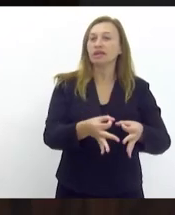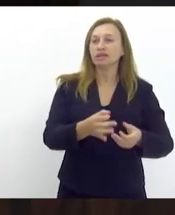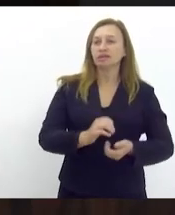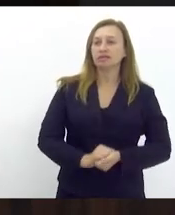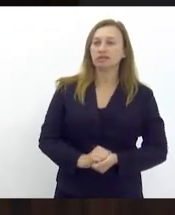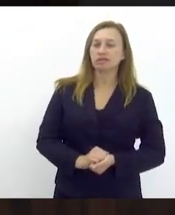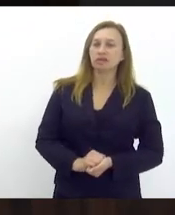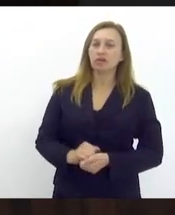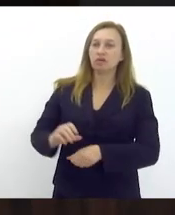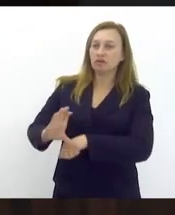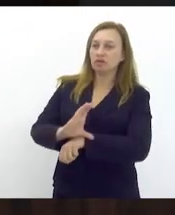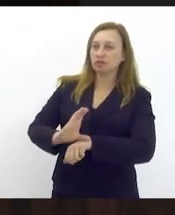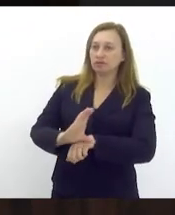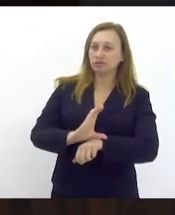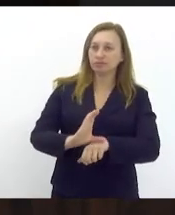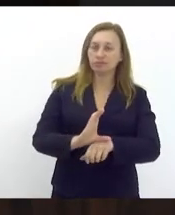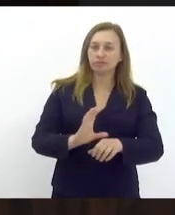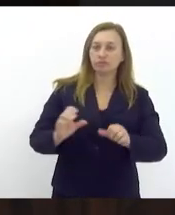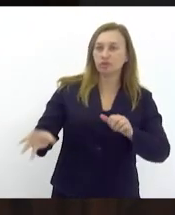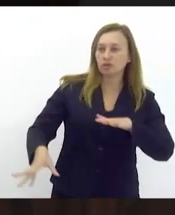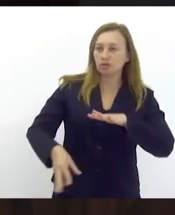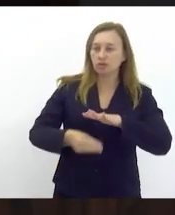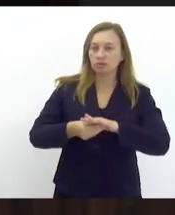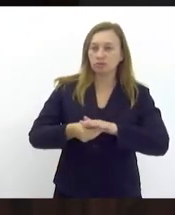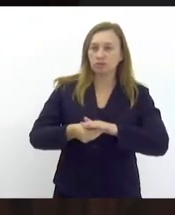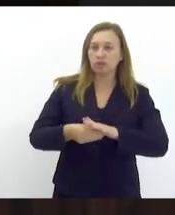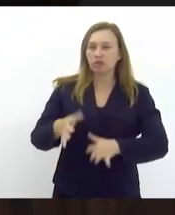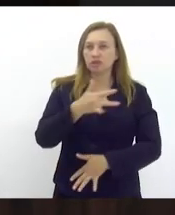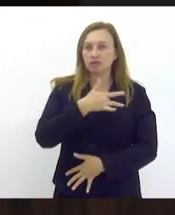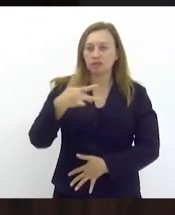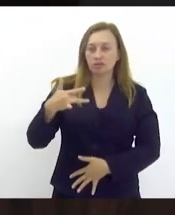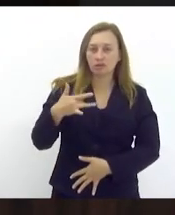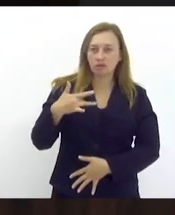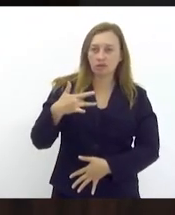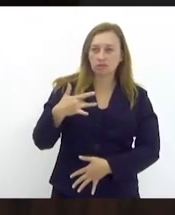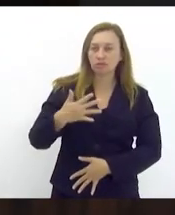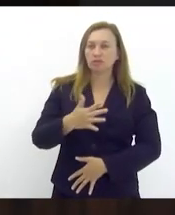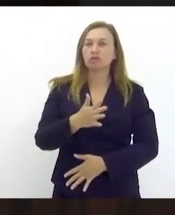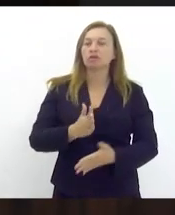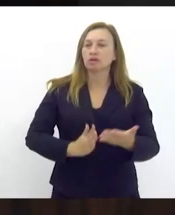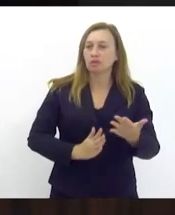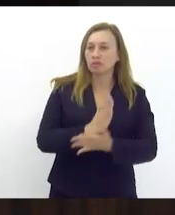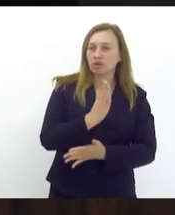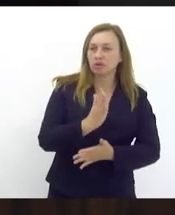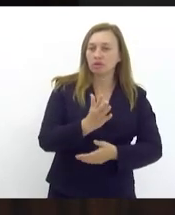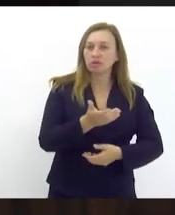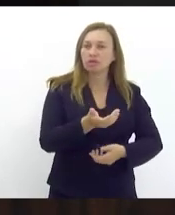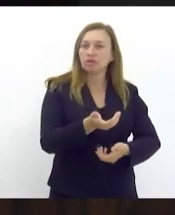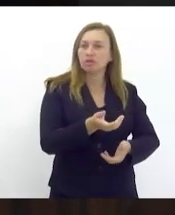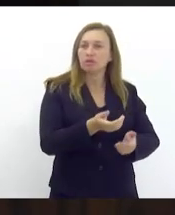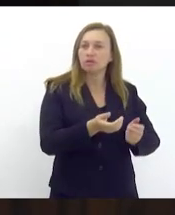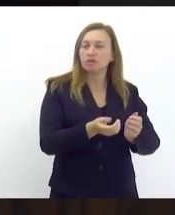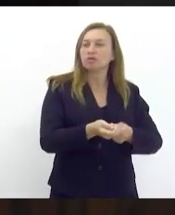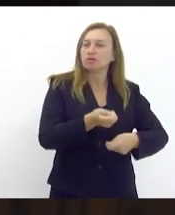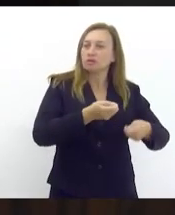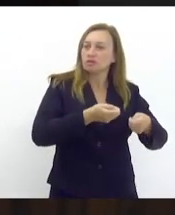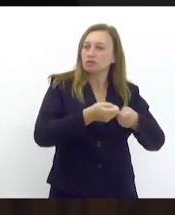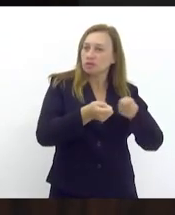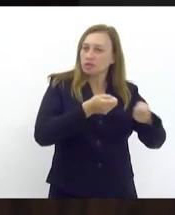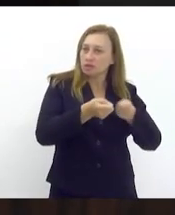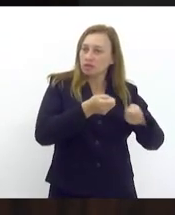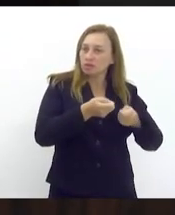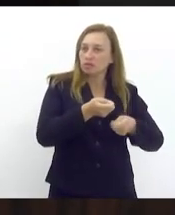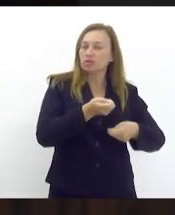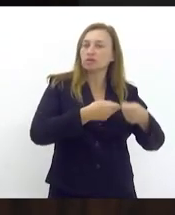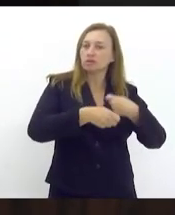pela constitucionalidade com emendas de saúde favorável de orçamento finanças fiscalização